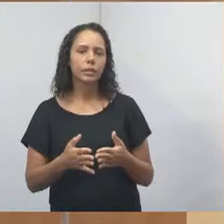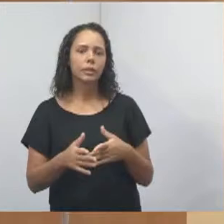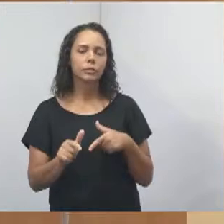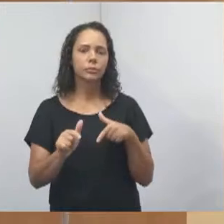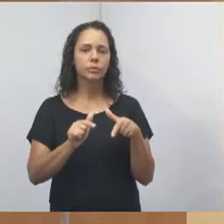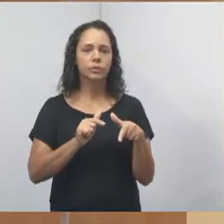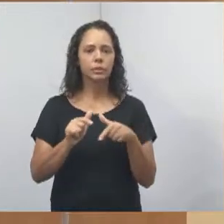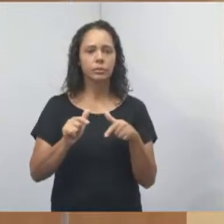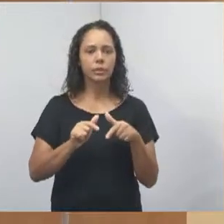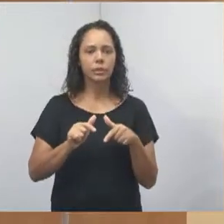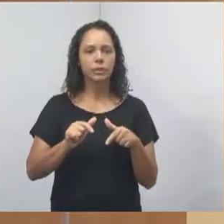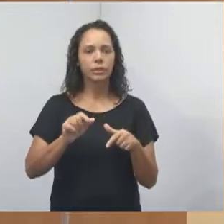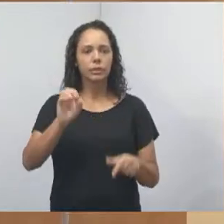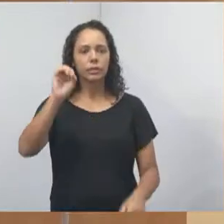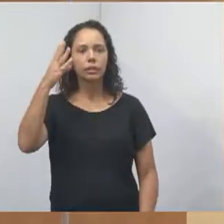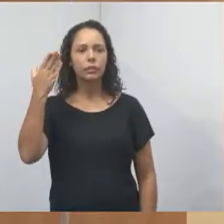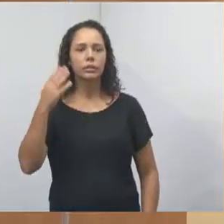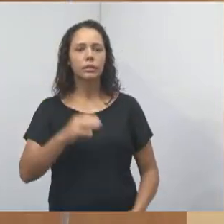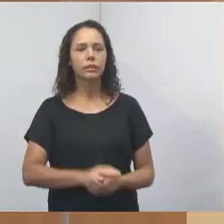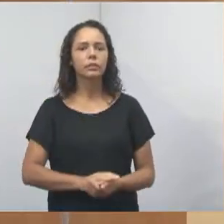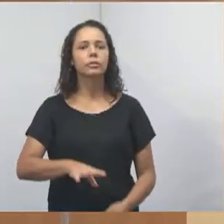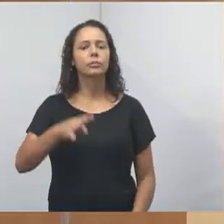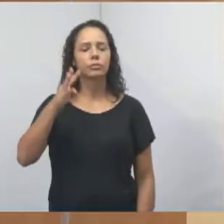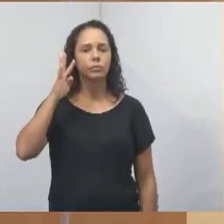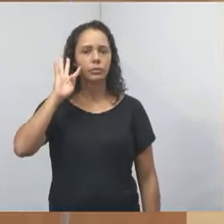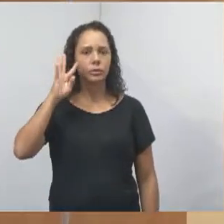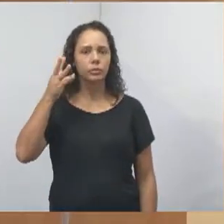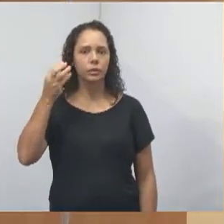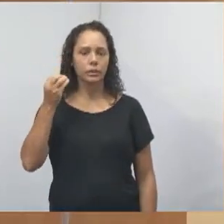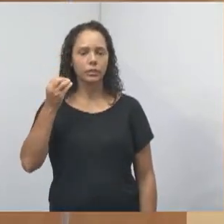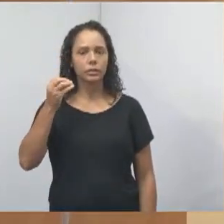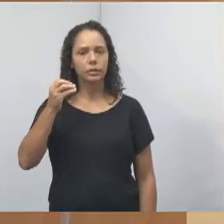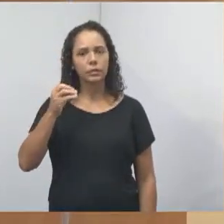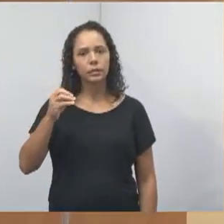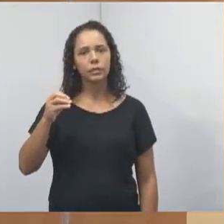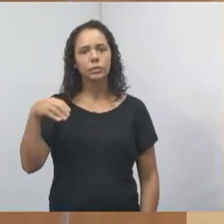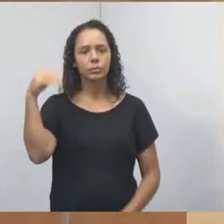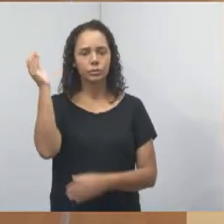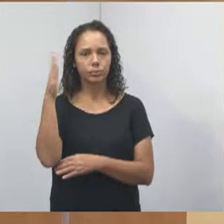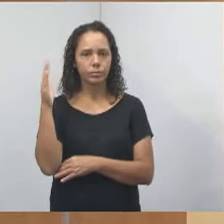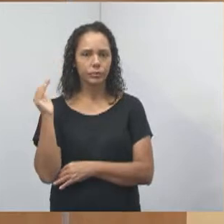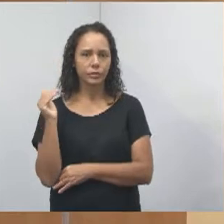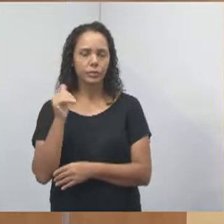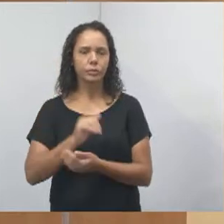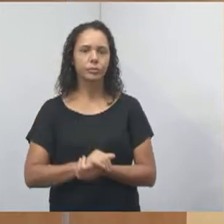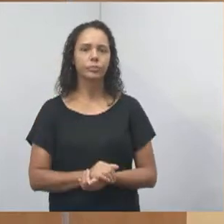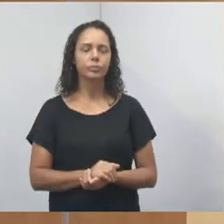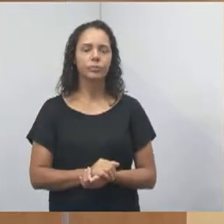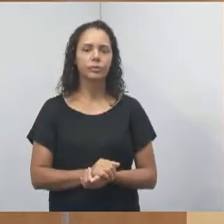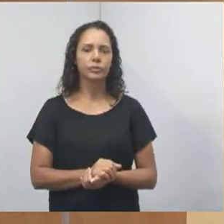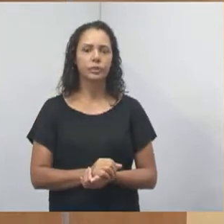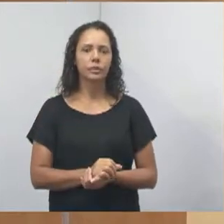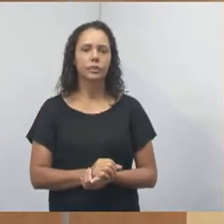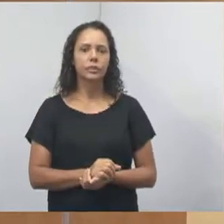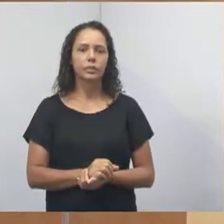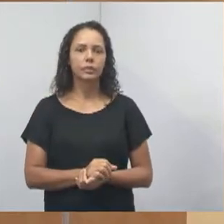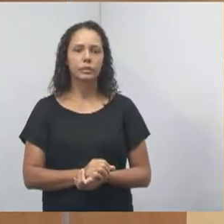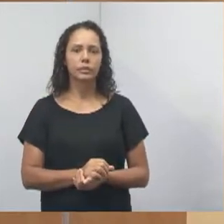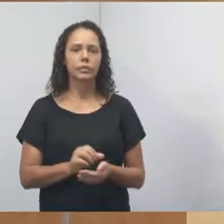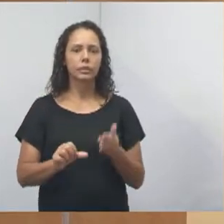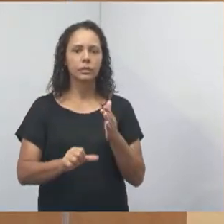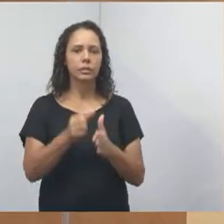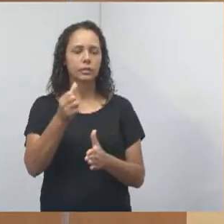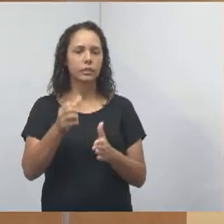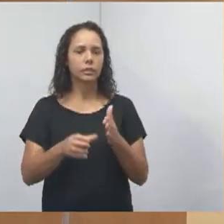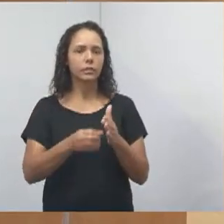dentro da Quaresma, que a Igreja do Brasil proporciona. Essa é a 60ª campanha da Fraternidade.